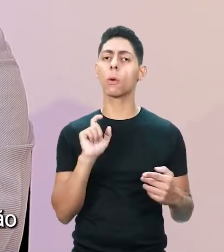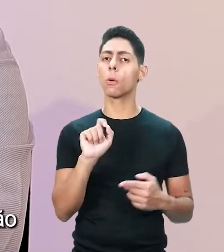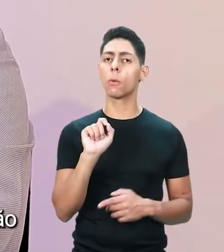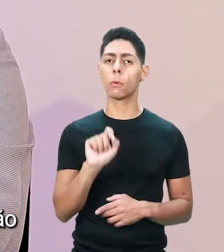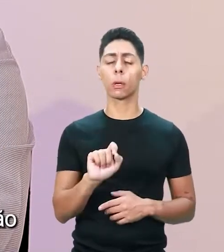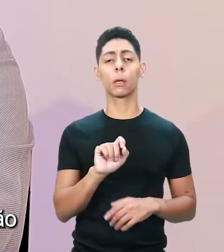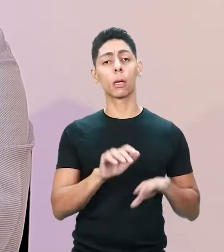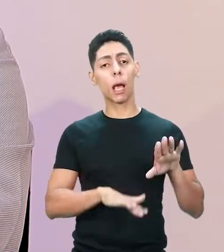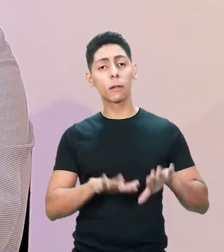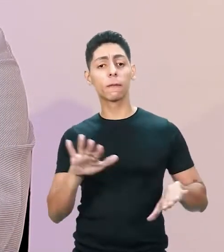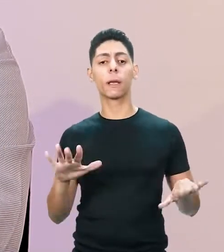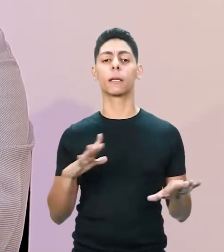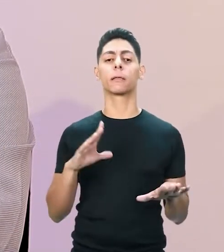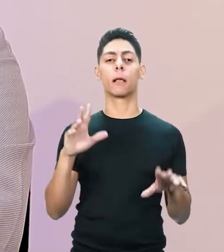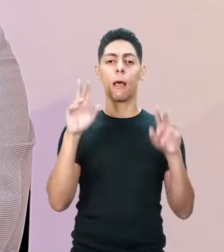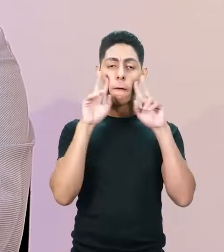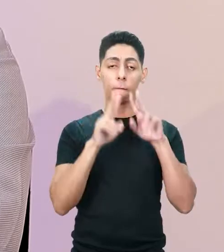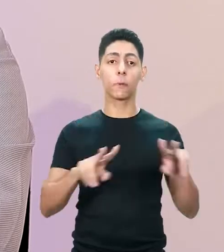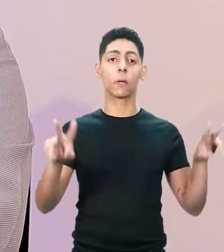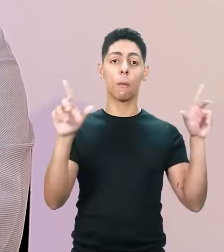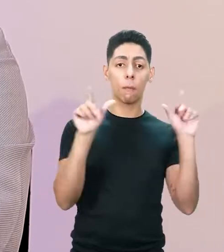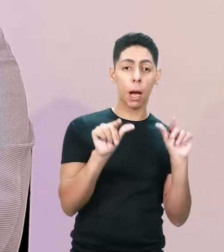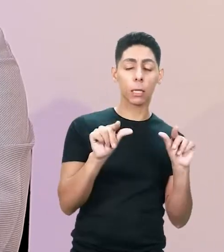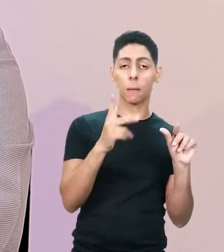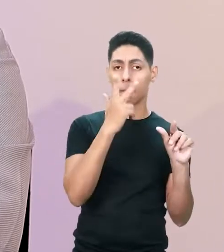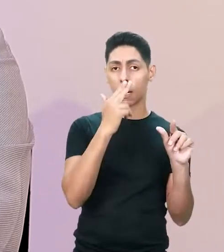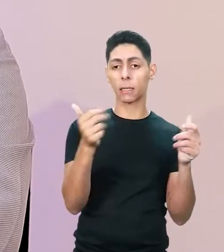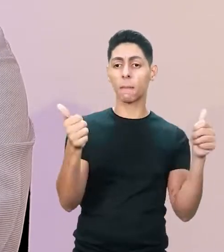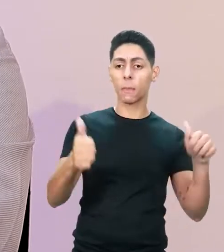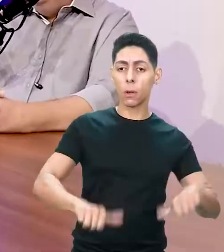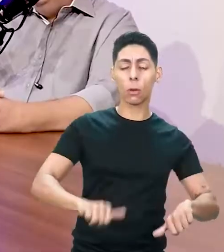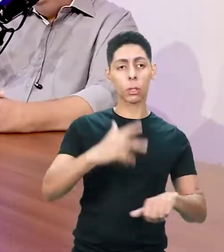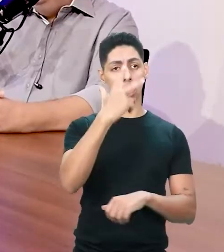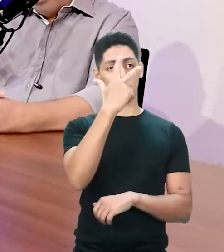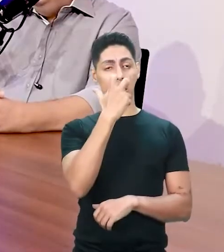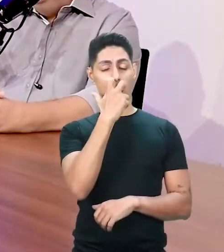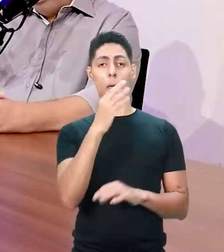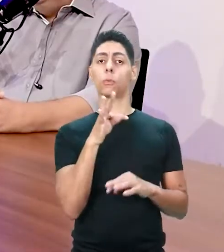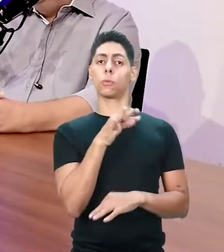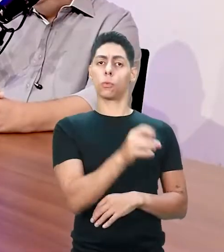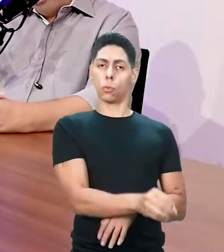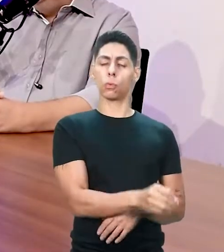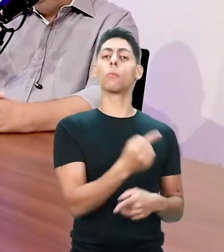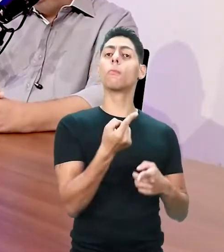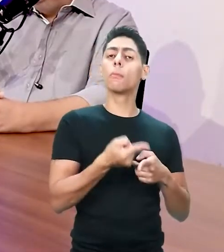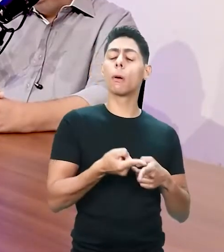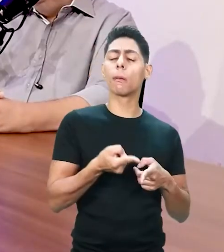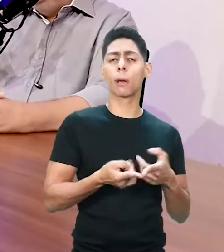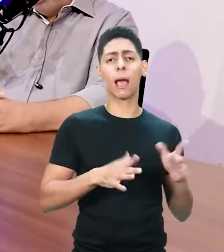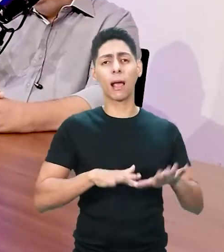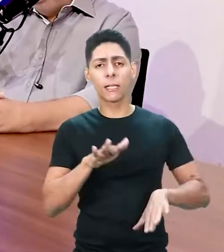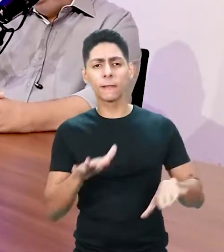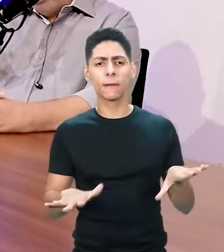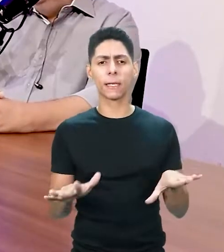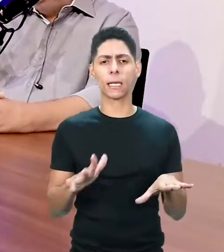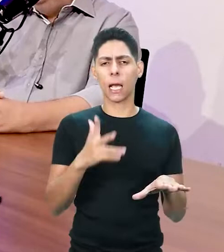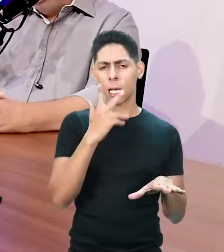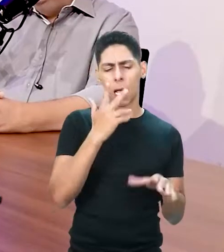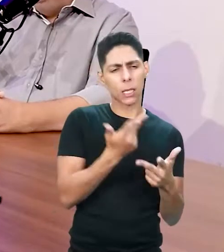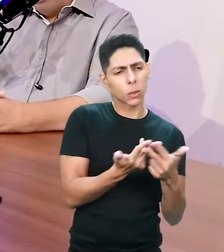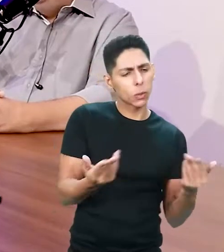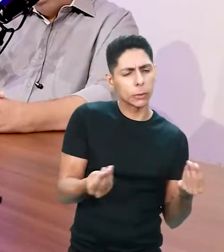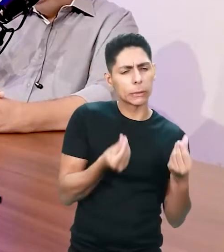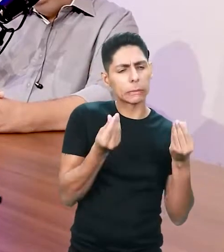ter baixa visão é pior do que ser cego total. Por quê? Porque muitas vezes as coisas são muito indefinidas.